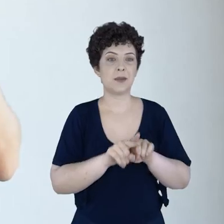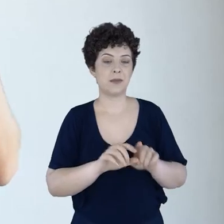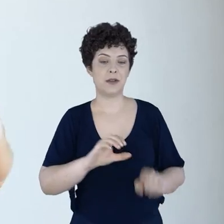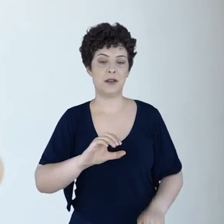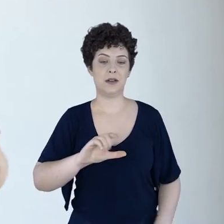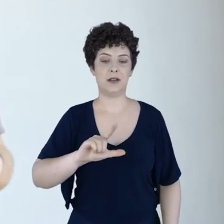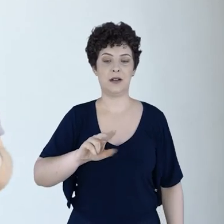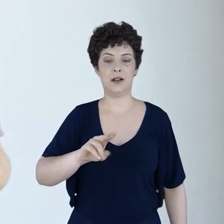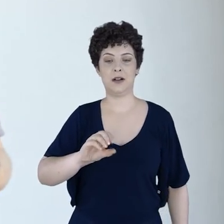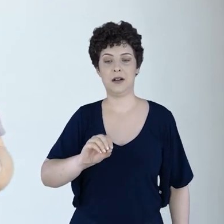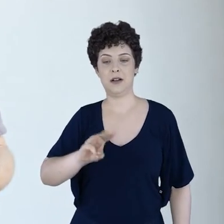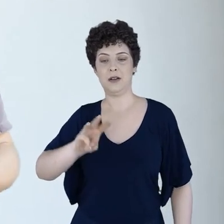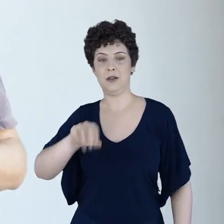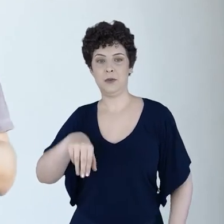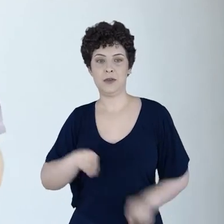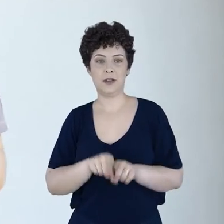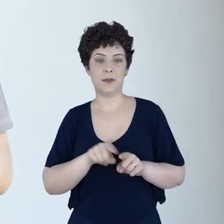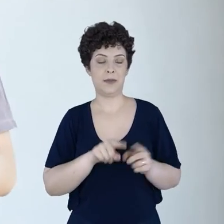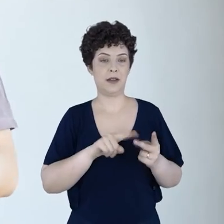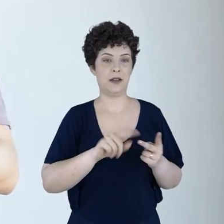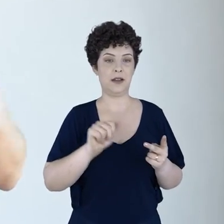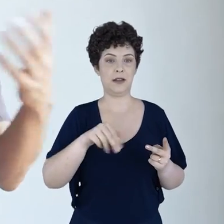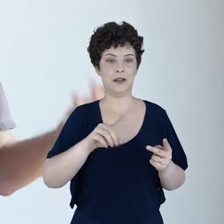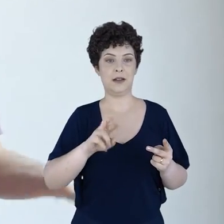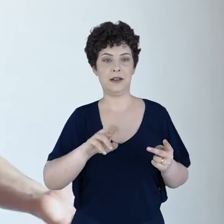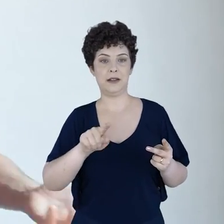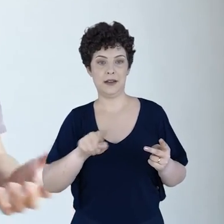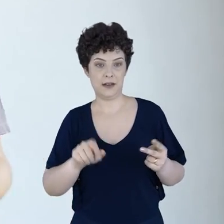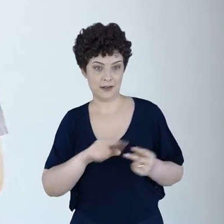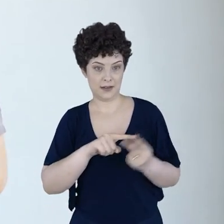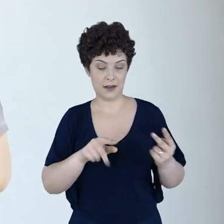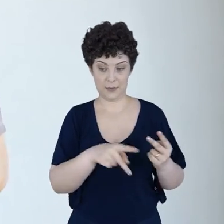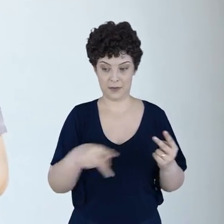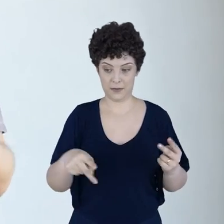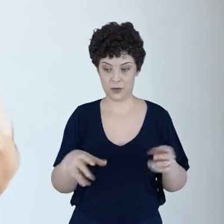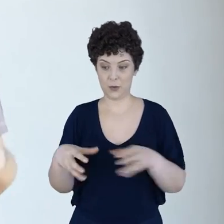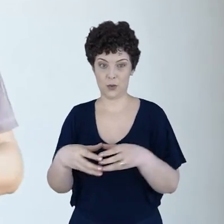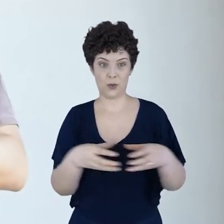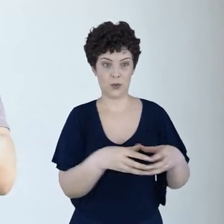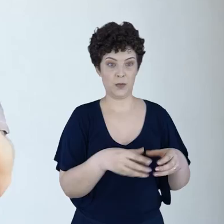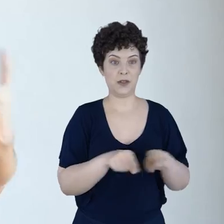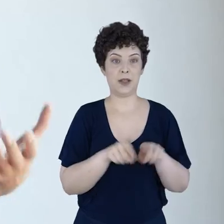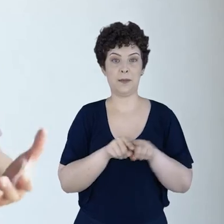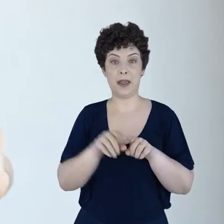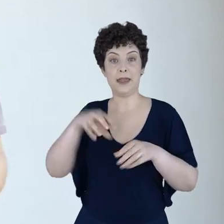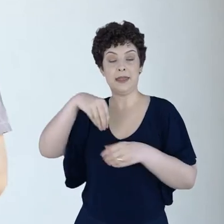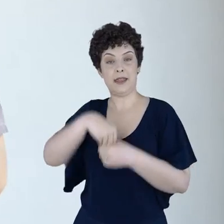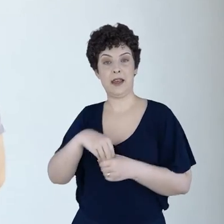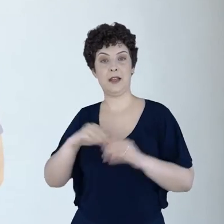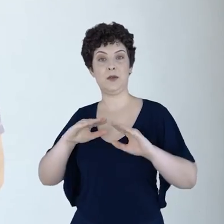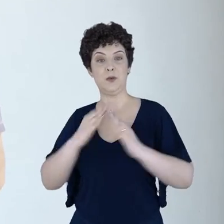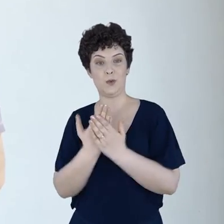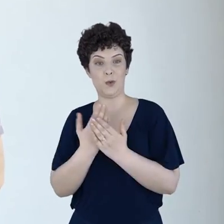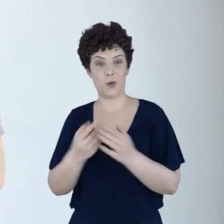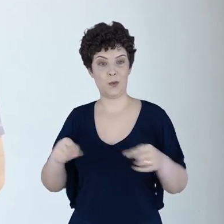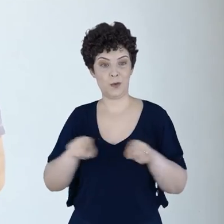Shakespeare quanto com a Andresa Nóbrega, que foram encontros abertos a toda a comunidade, tanto do conservatório como externa,